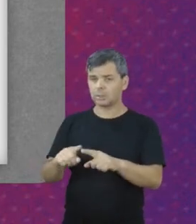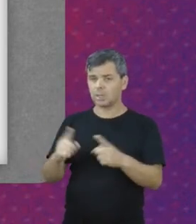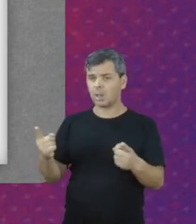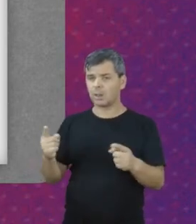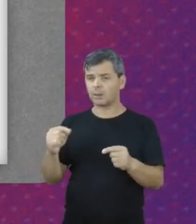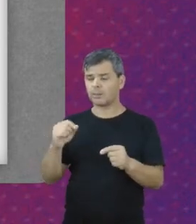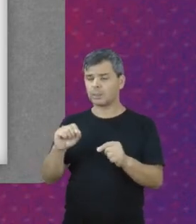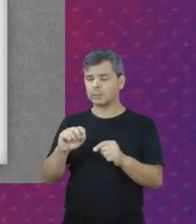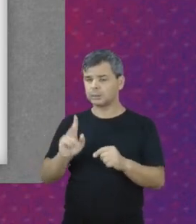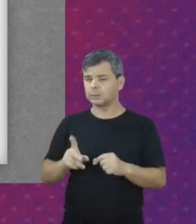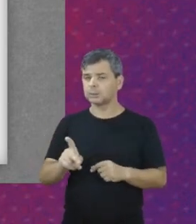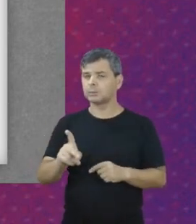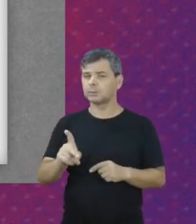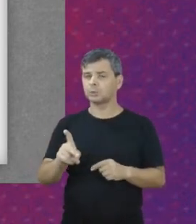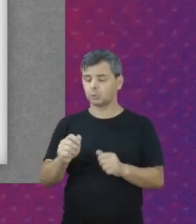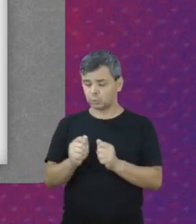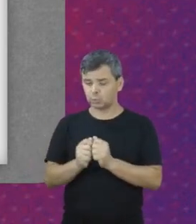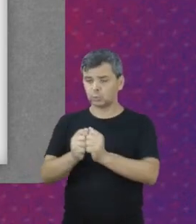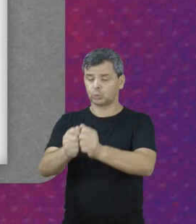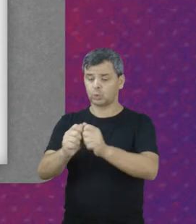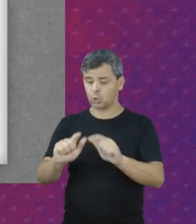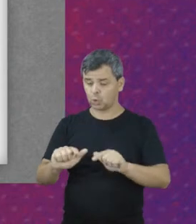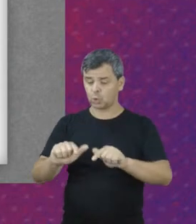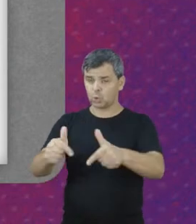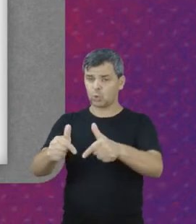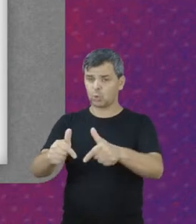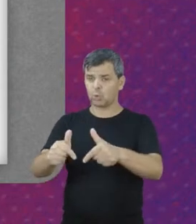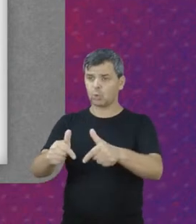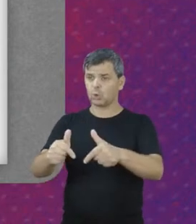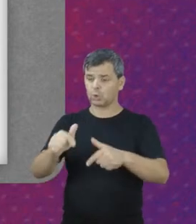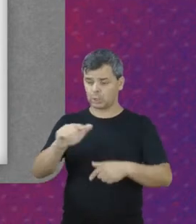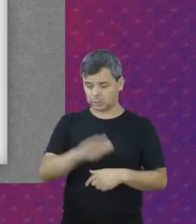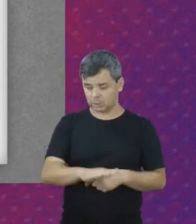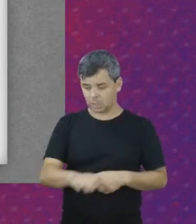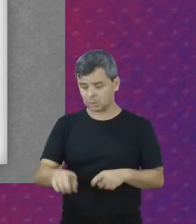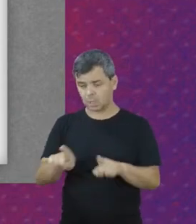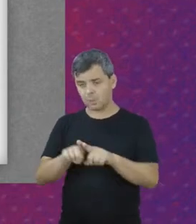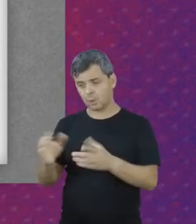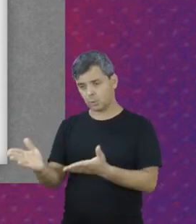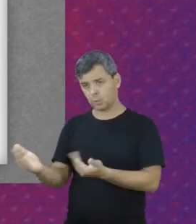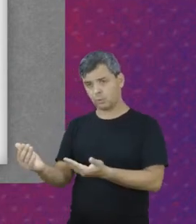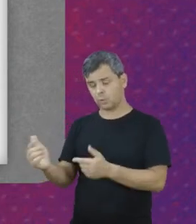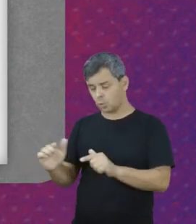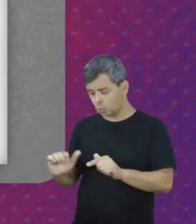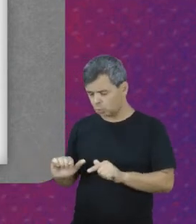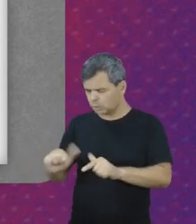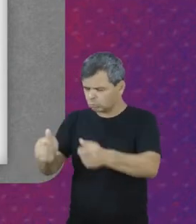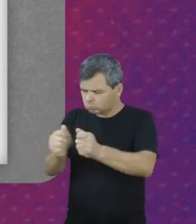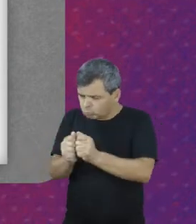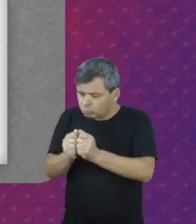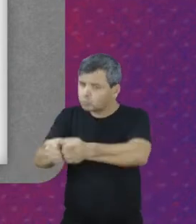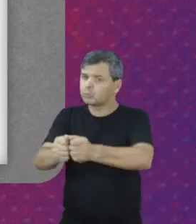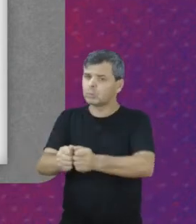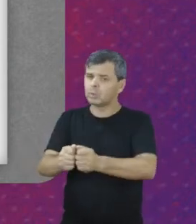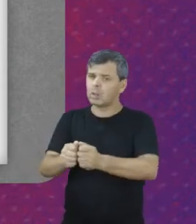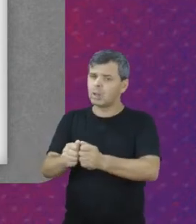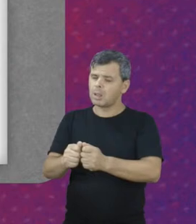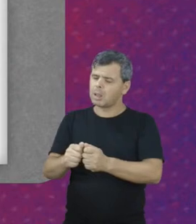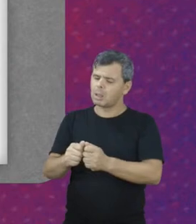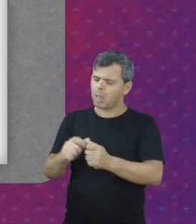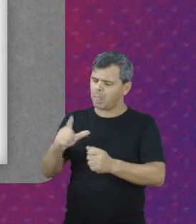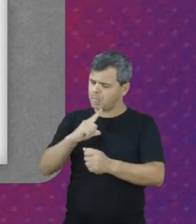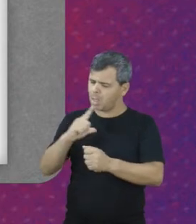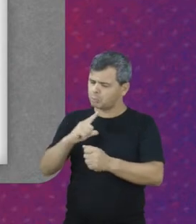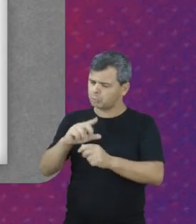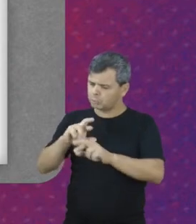mulheres, ela sempre vem junto à luta das crianças e dos adolescentes. Lutamos juntos, temos muitas lutas em